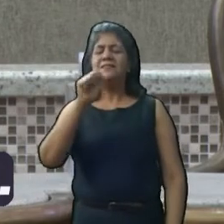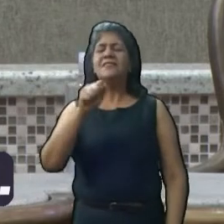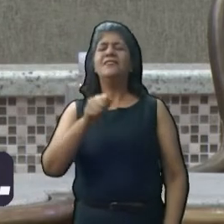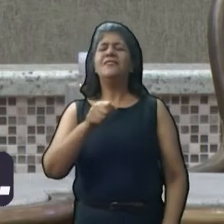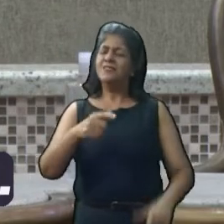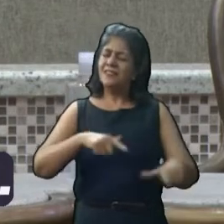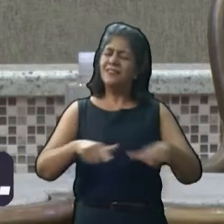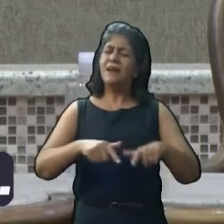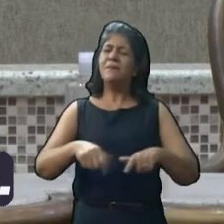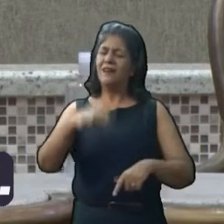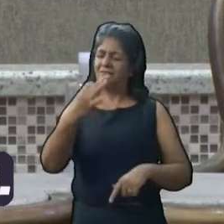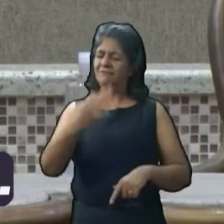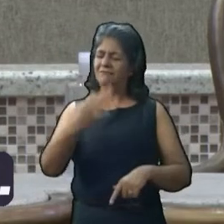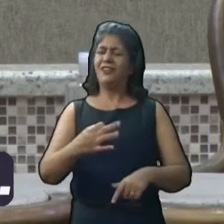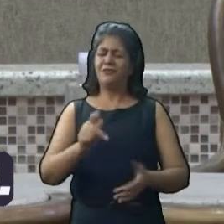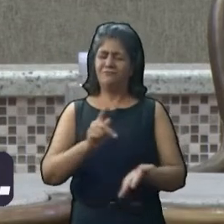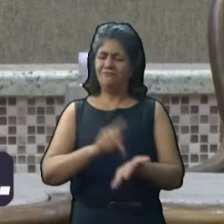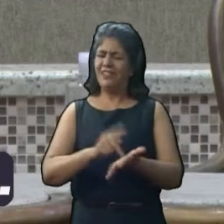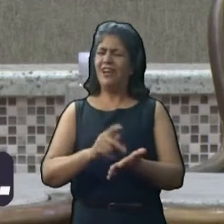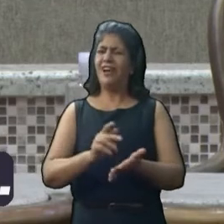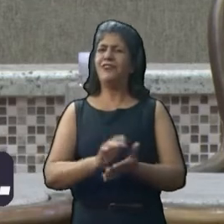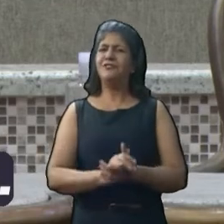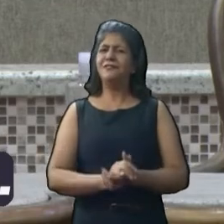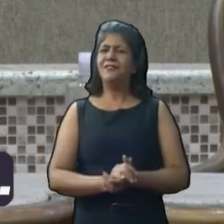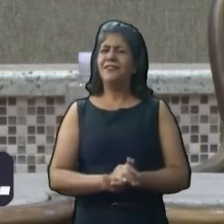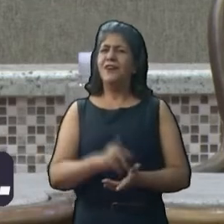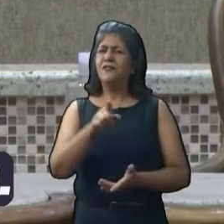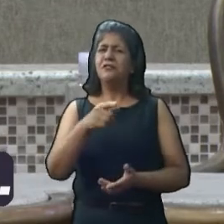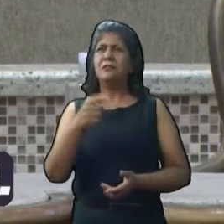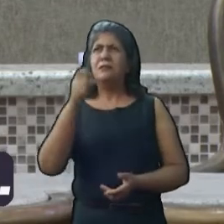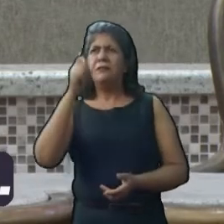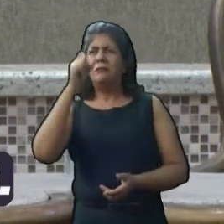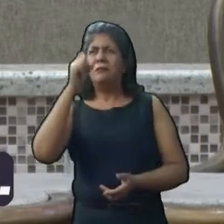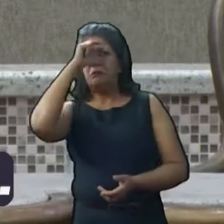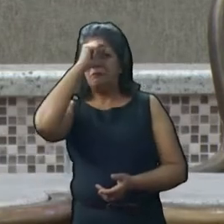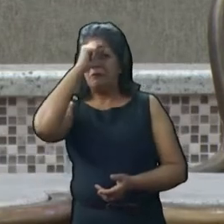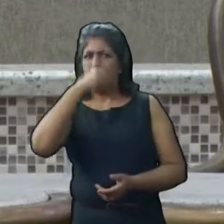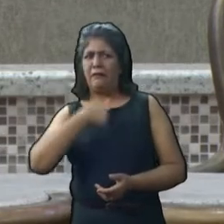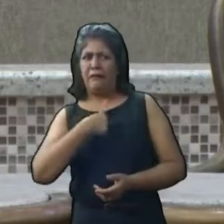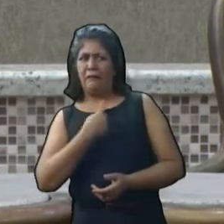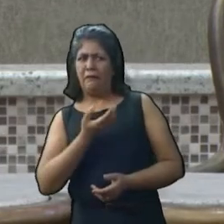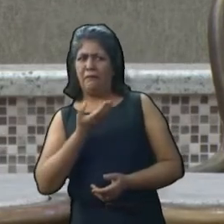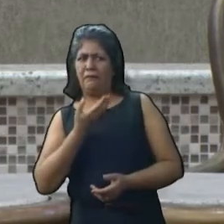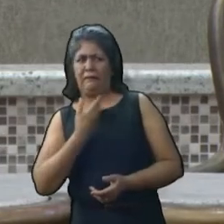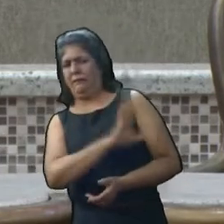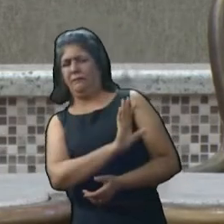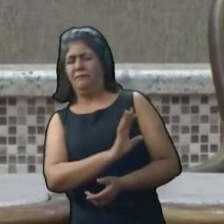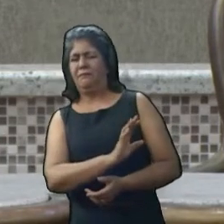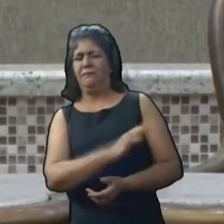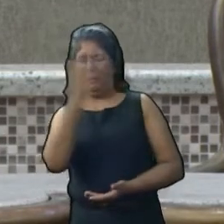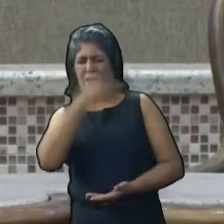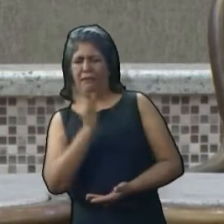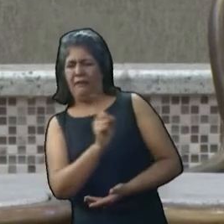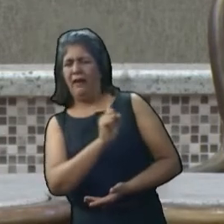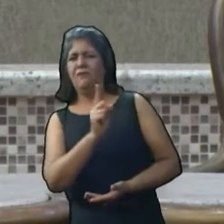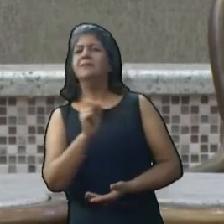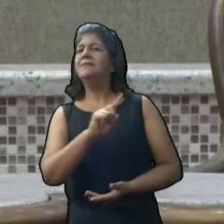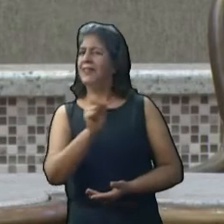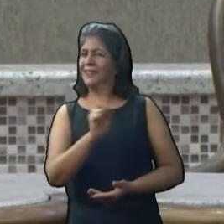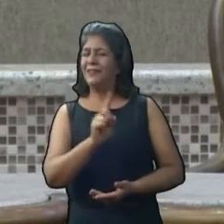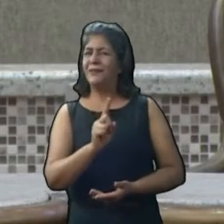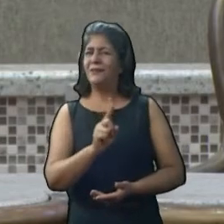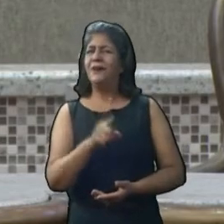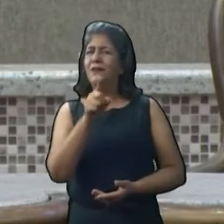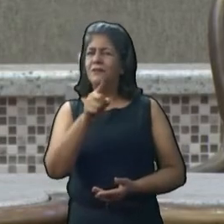tem que é cheia de deus que cheia do espírito santo ela não tem dificuldade em se submeter aos mandamentos de deus